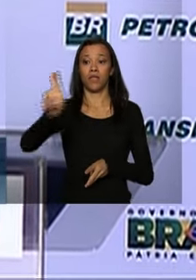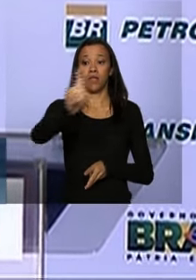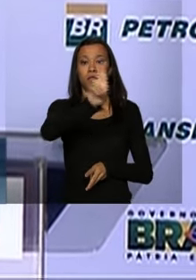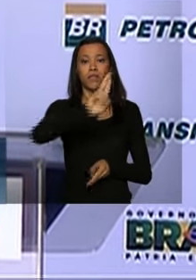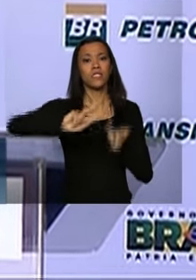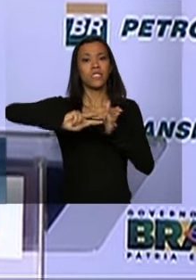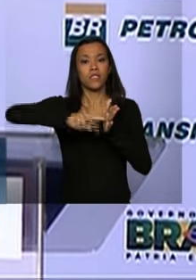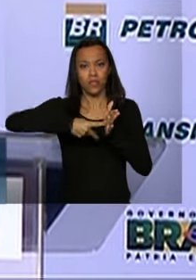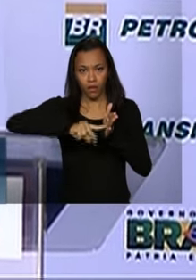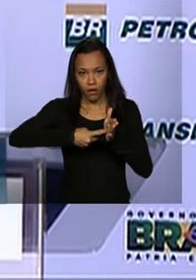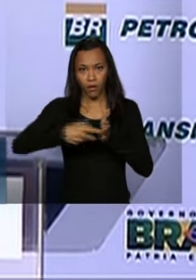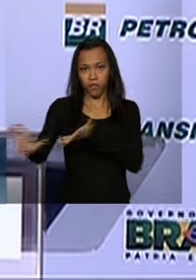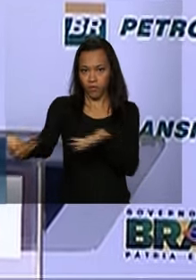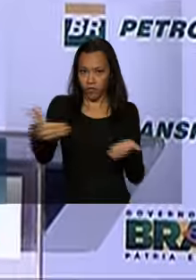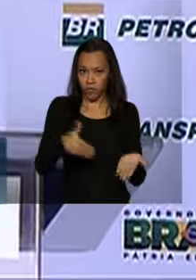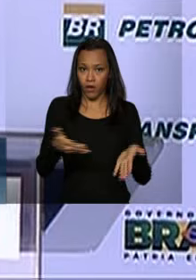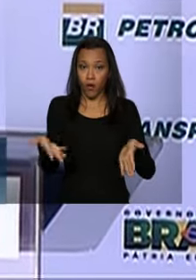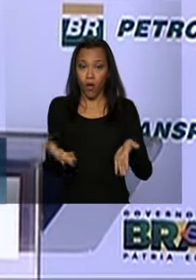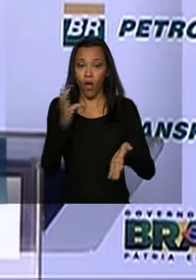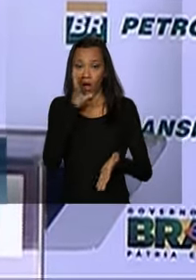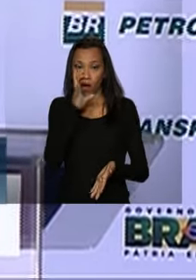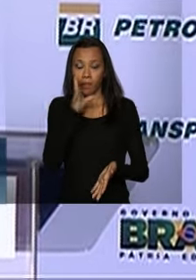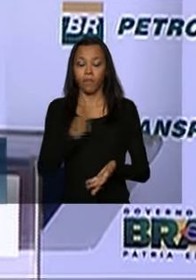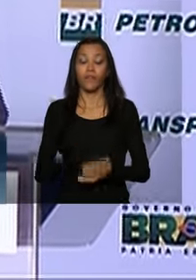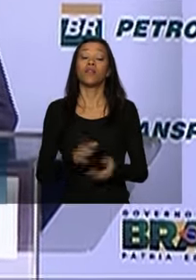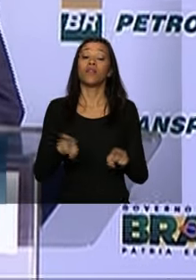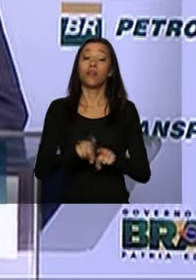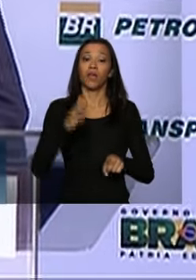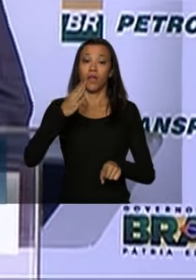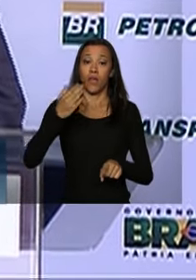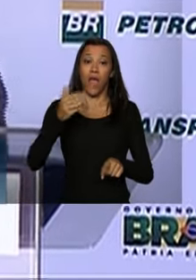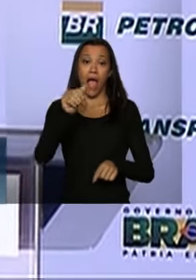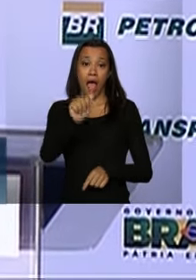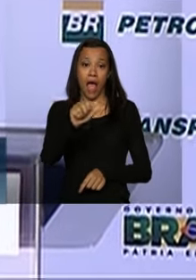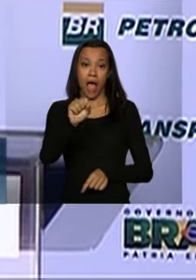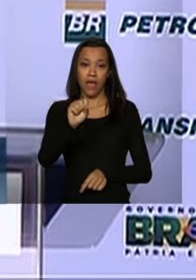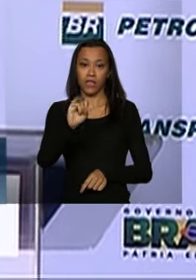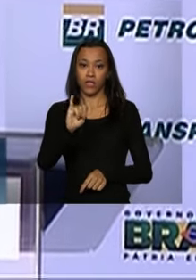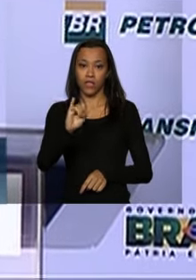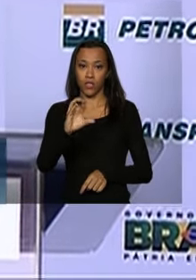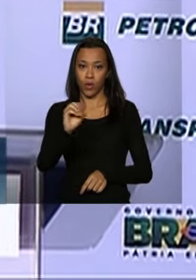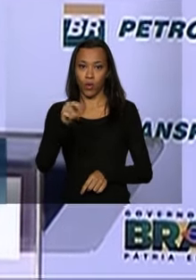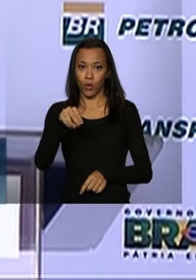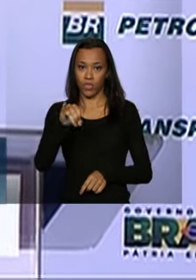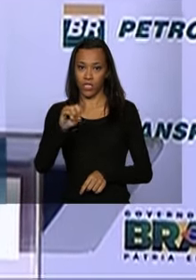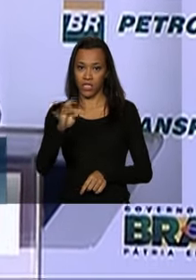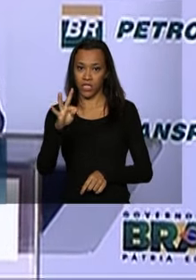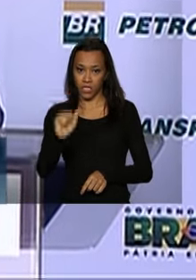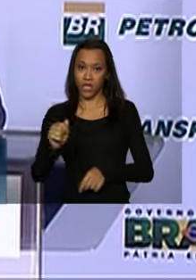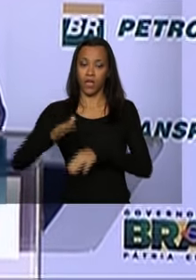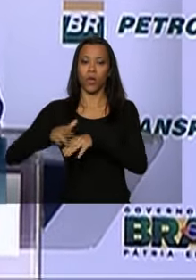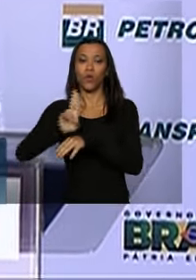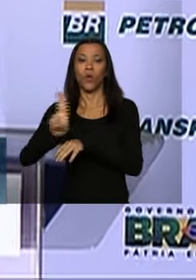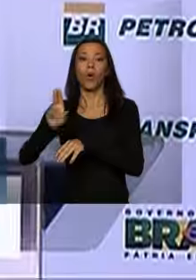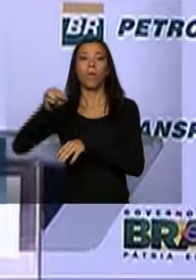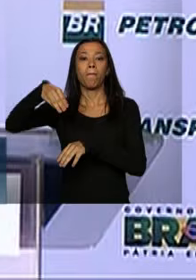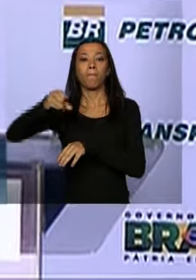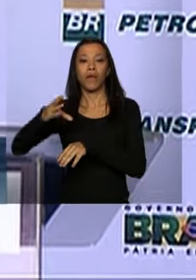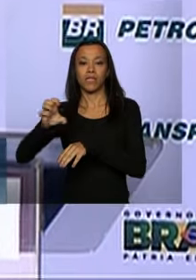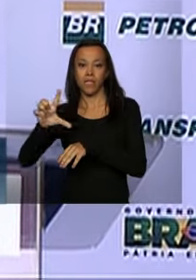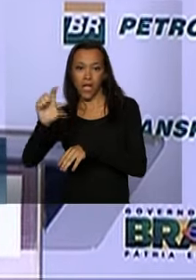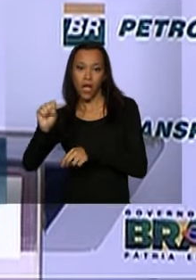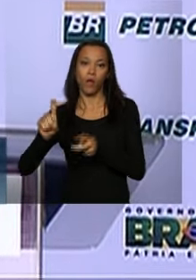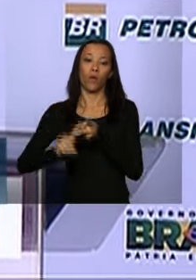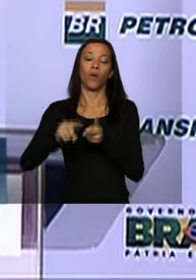vieram prestigiar o nosso dia. Os nossos acionistas, o Grupo Camargo Correia, representado pelo Marcelo, Queiroz Galvão pelo